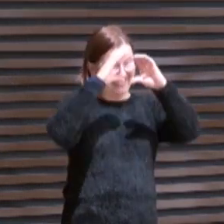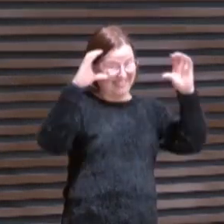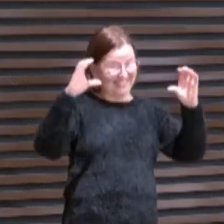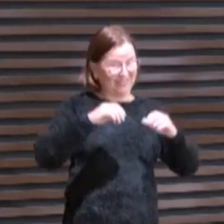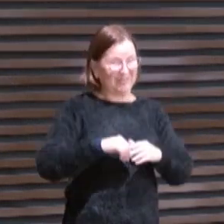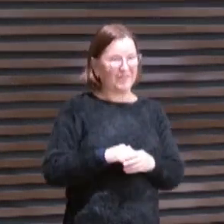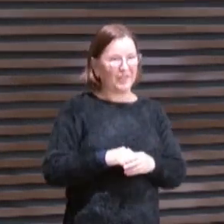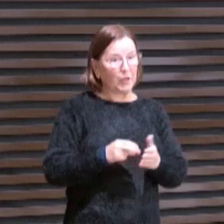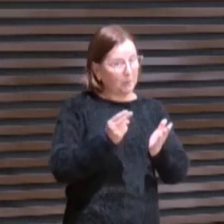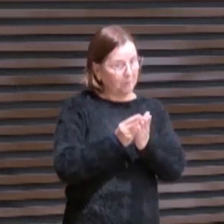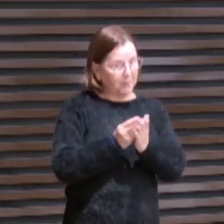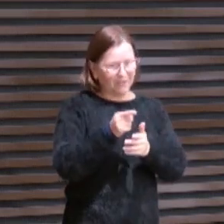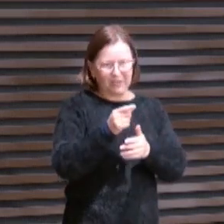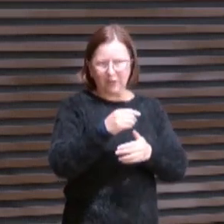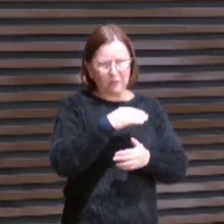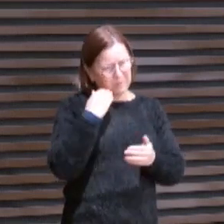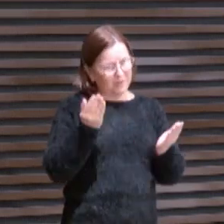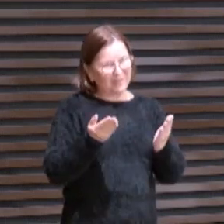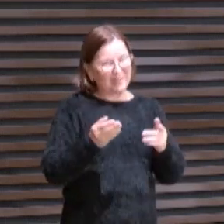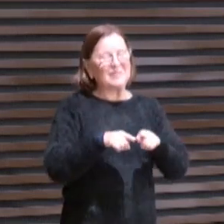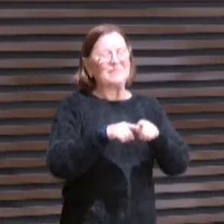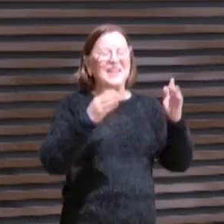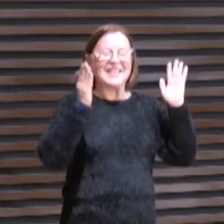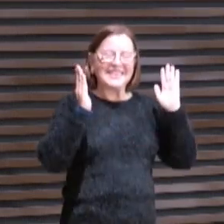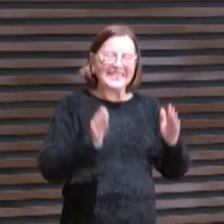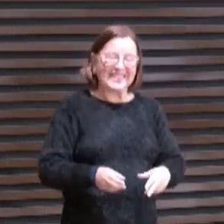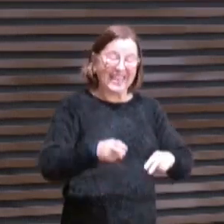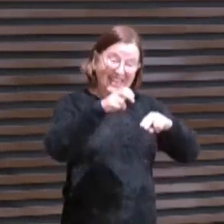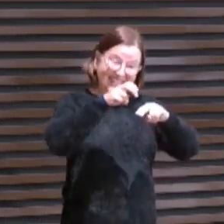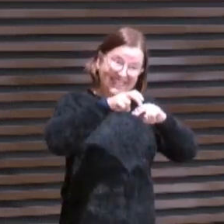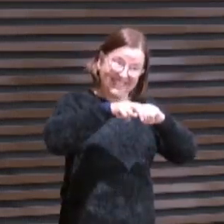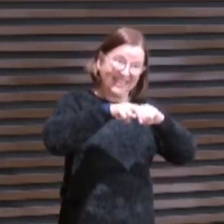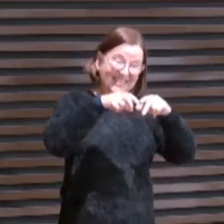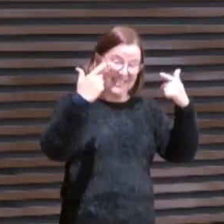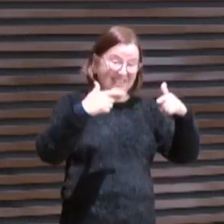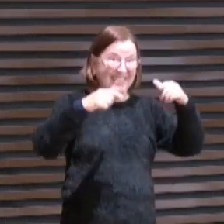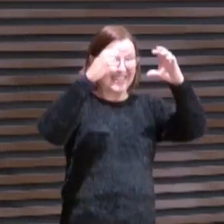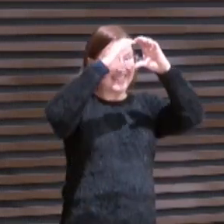hoje, mas você já vai se assentar nos lugares celestiais em Cristo Jesus.